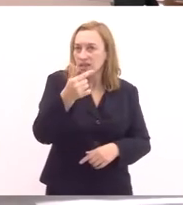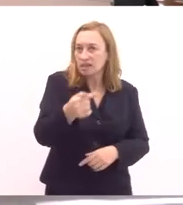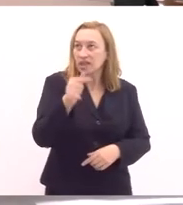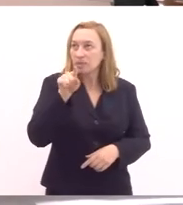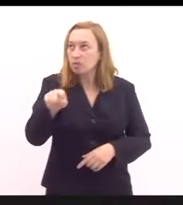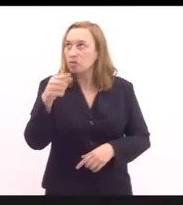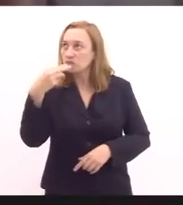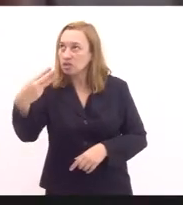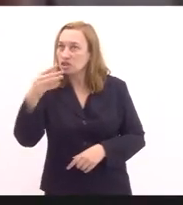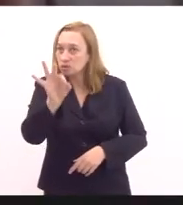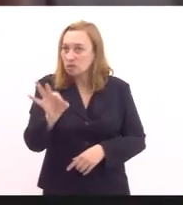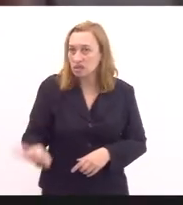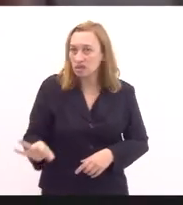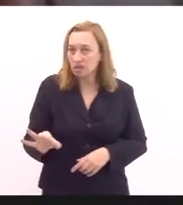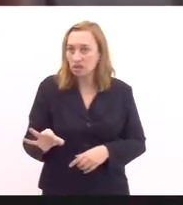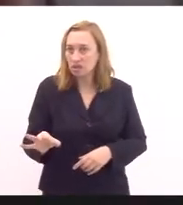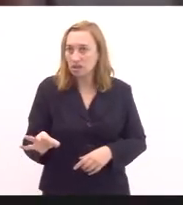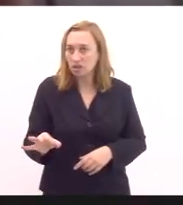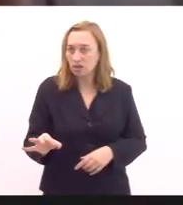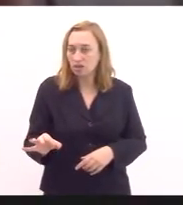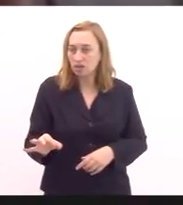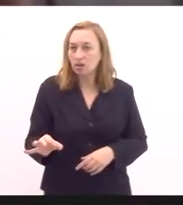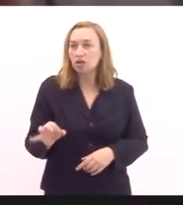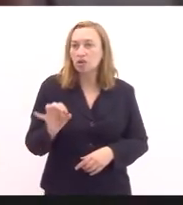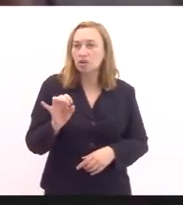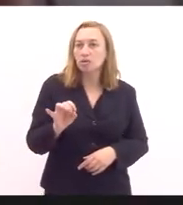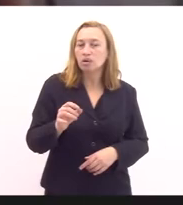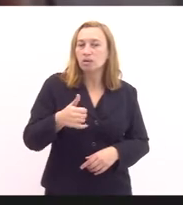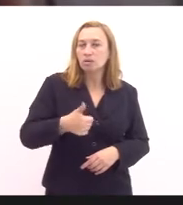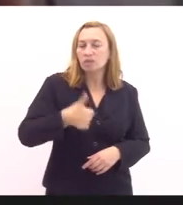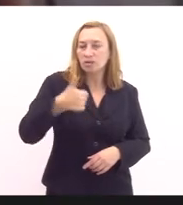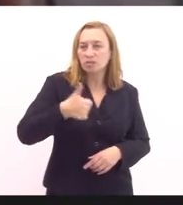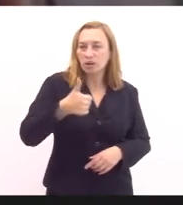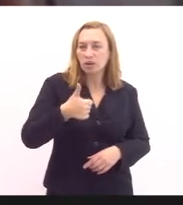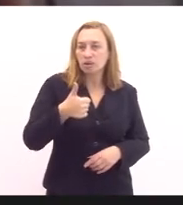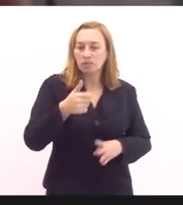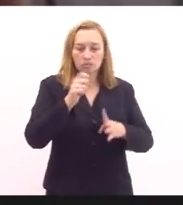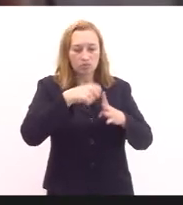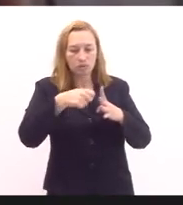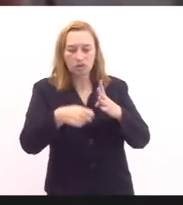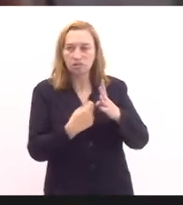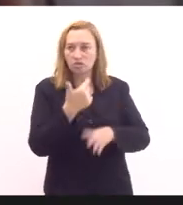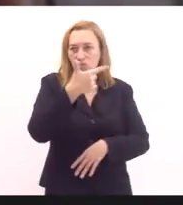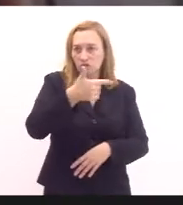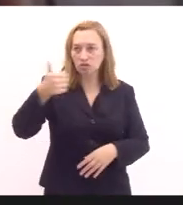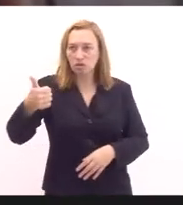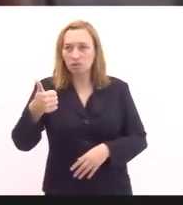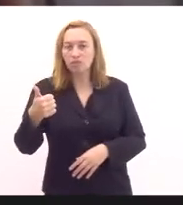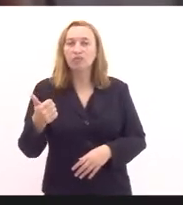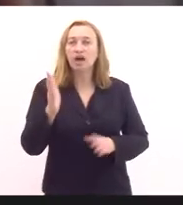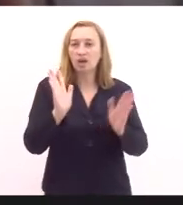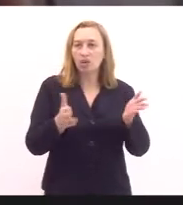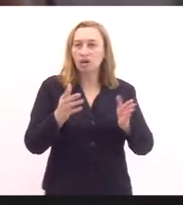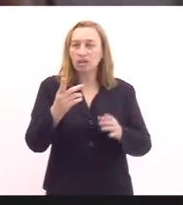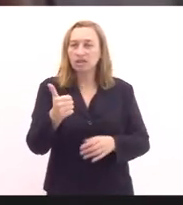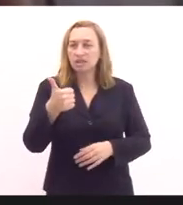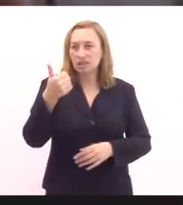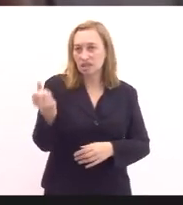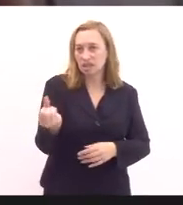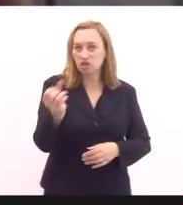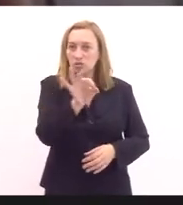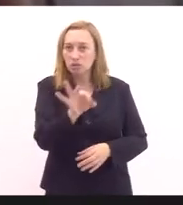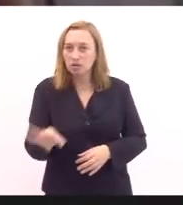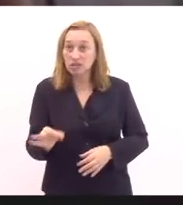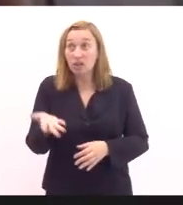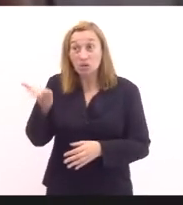7.3 por cento em 2000 l só nos primeiros quatro meses de 2021 e super para 16 por cento então